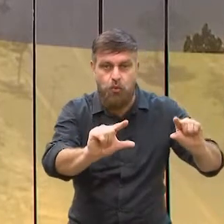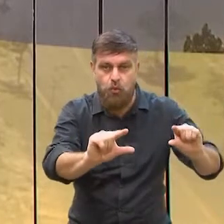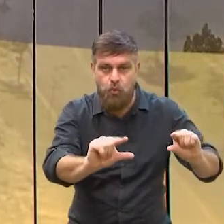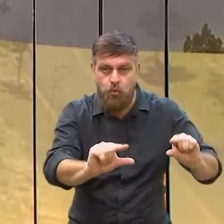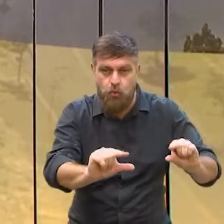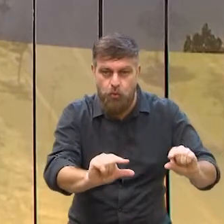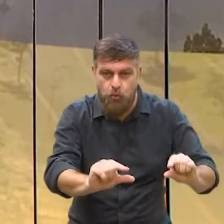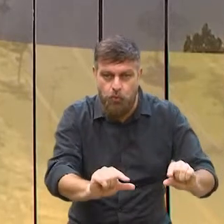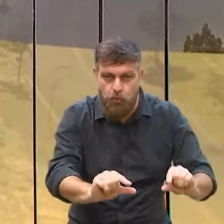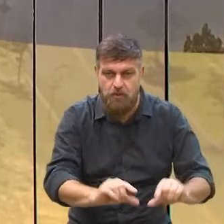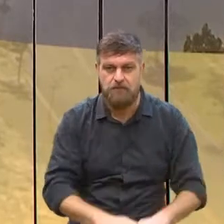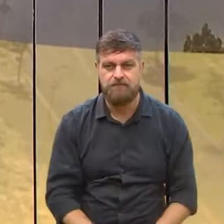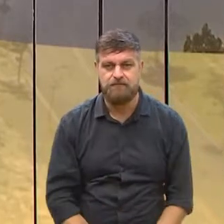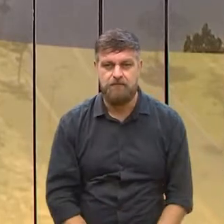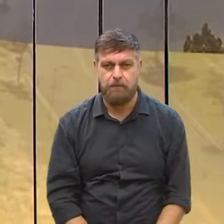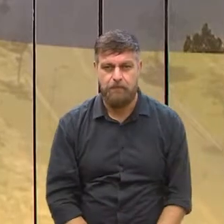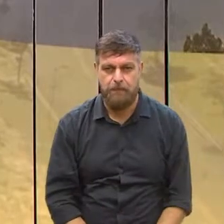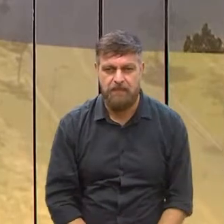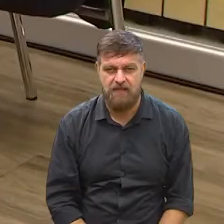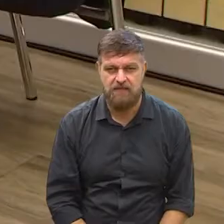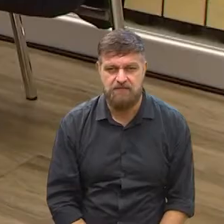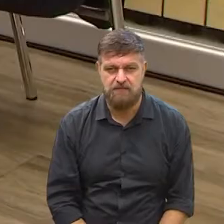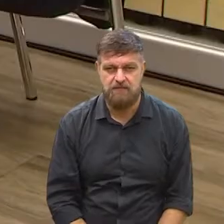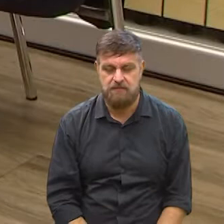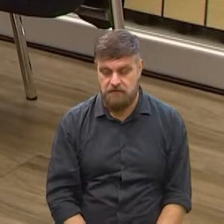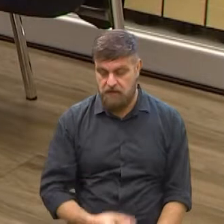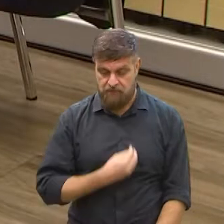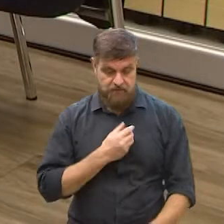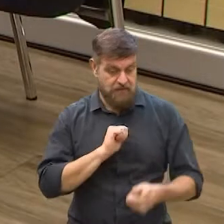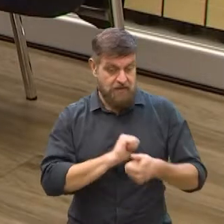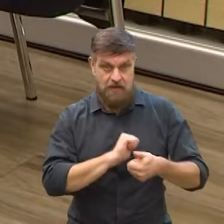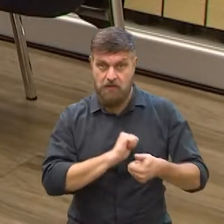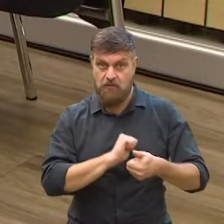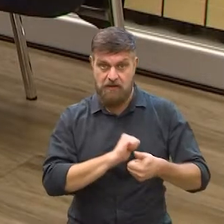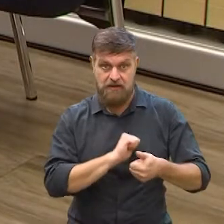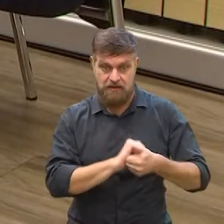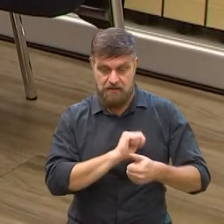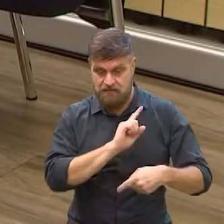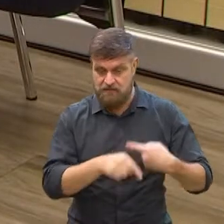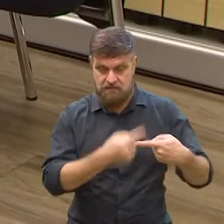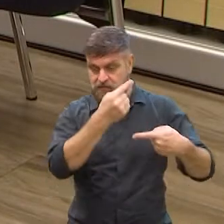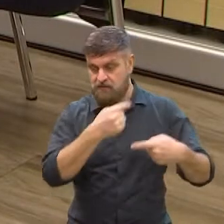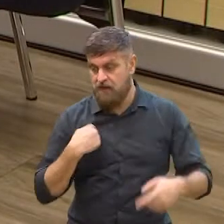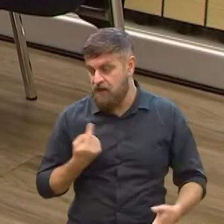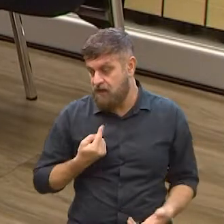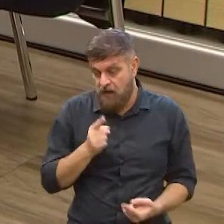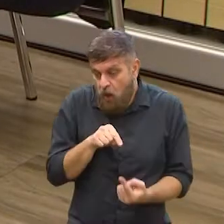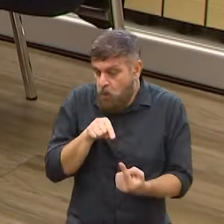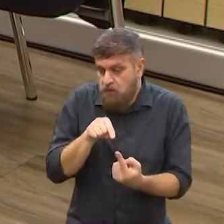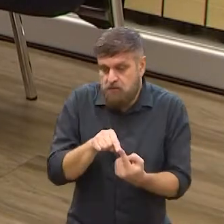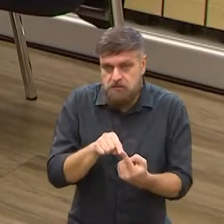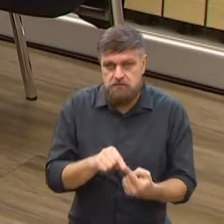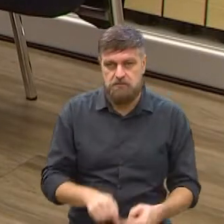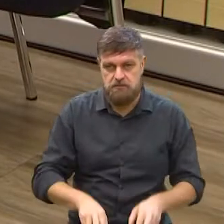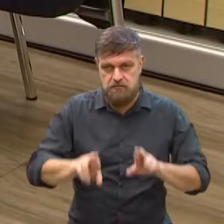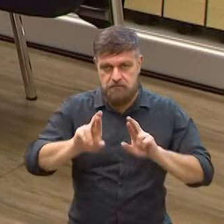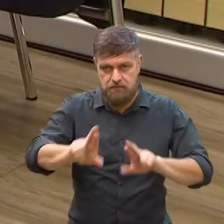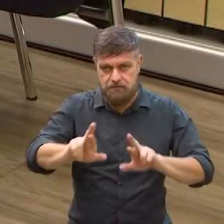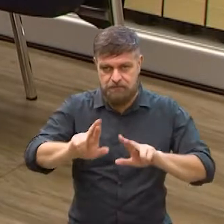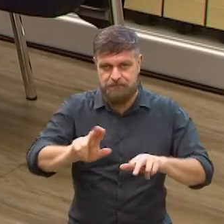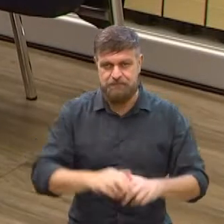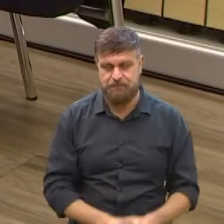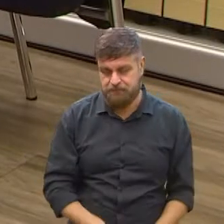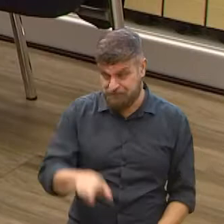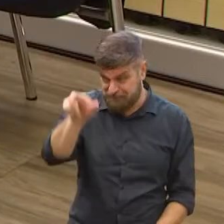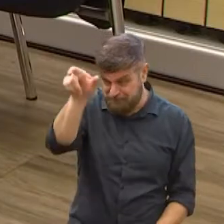a maior parte das doenças. Acaba trazendo qualidade de vida para a pessoa, que é o que a gente está querendo hoje aqui, né, doutor? É extremamente diferente a qualidade de vida da